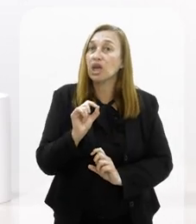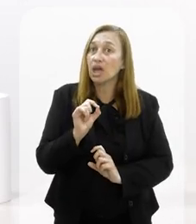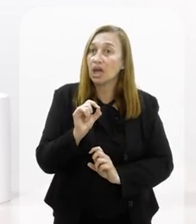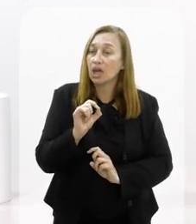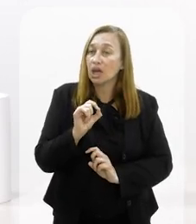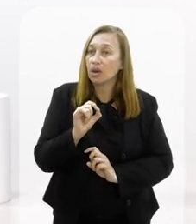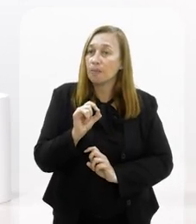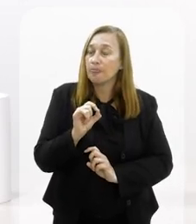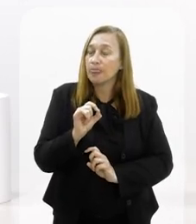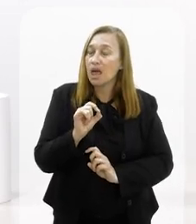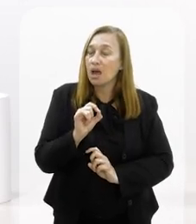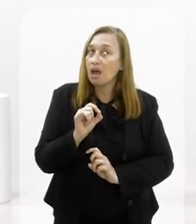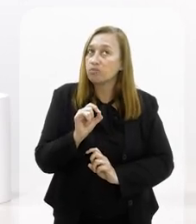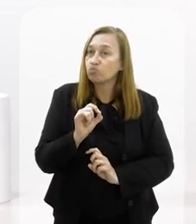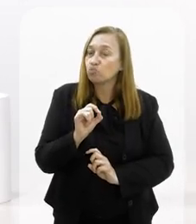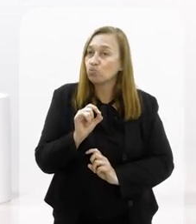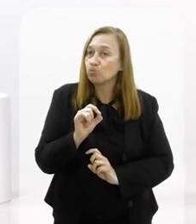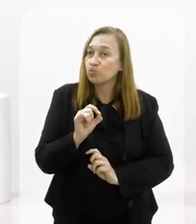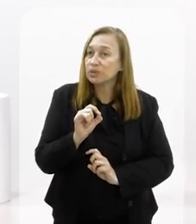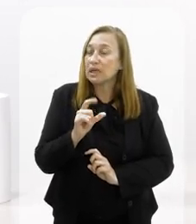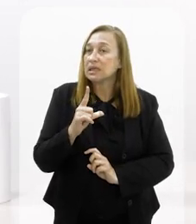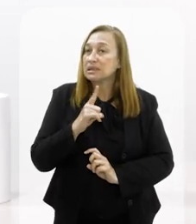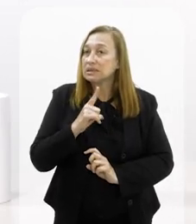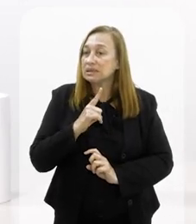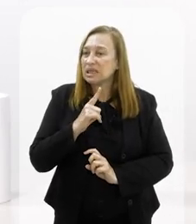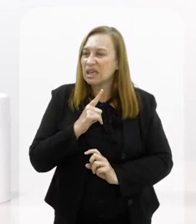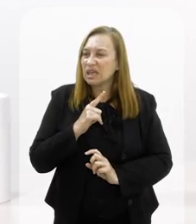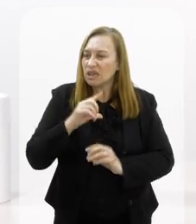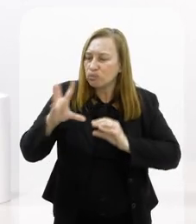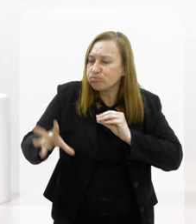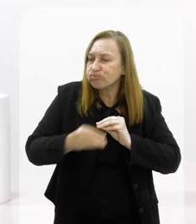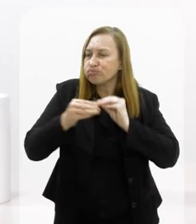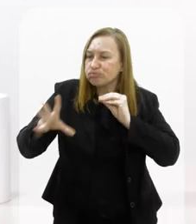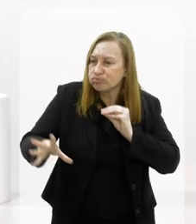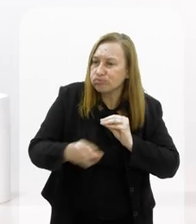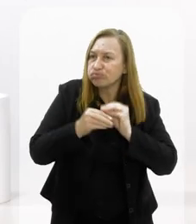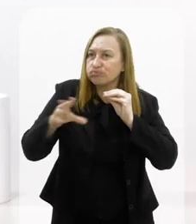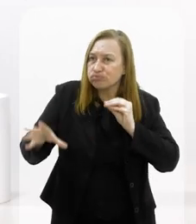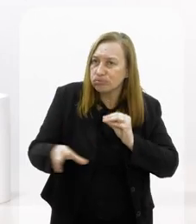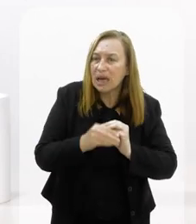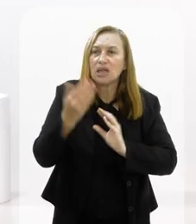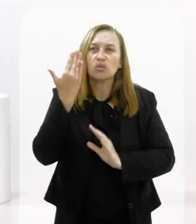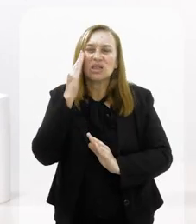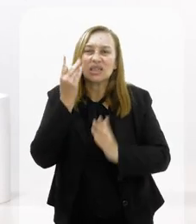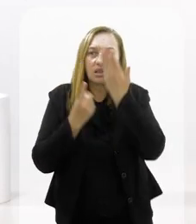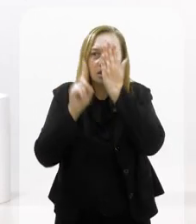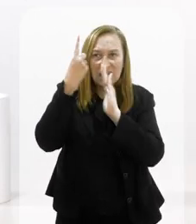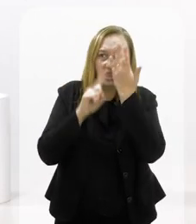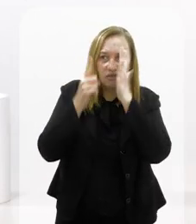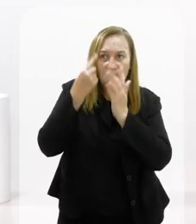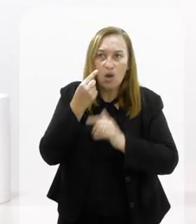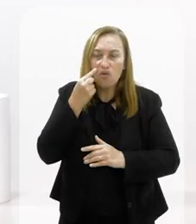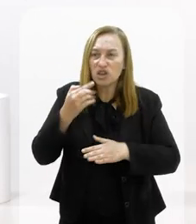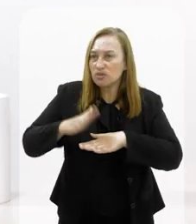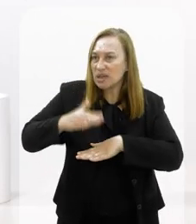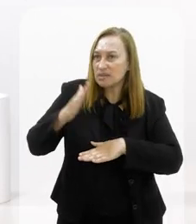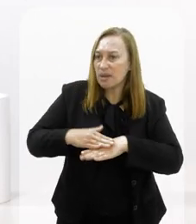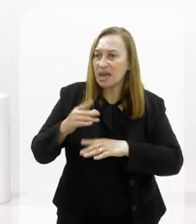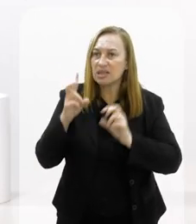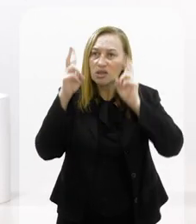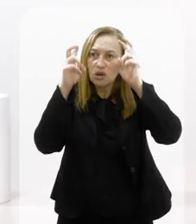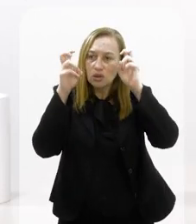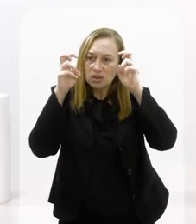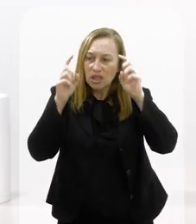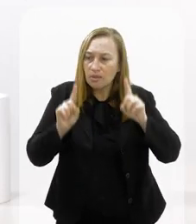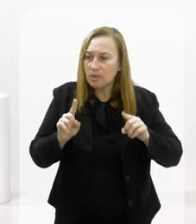é que existe um uma uma um acréscimo de camadas na leitura do carnaval eu percebo que cada vez mais os